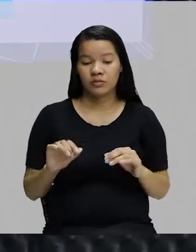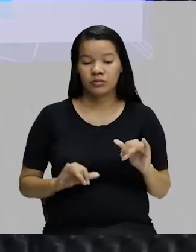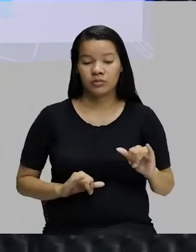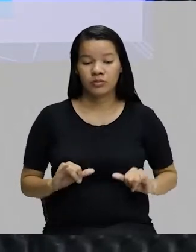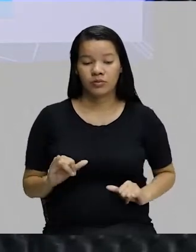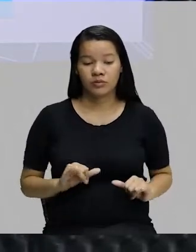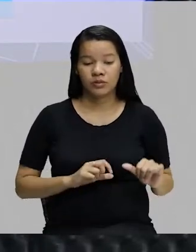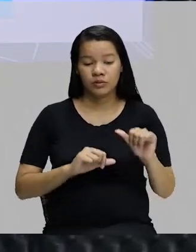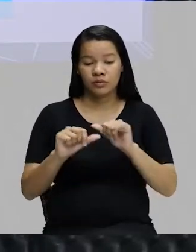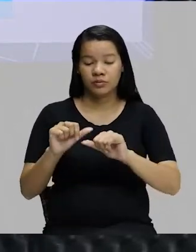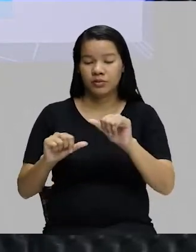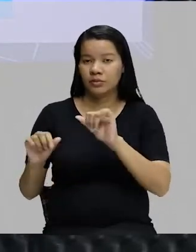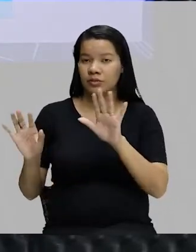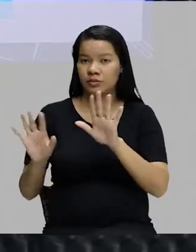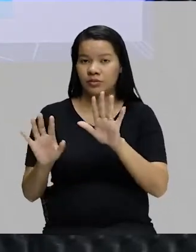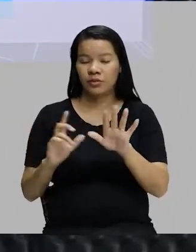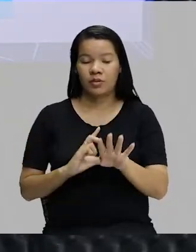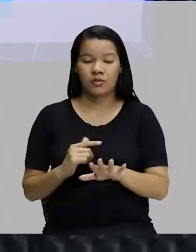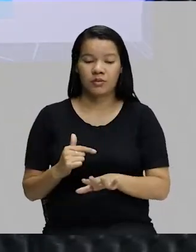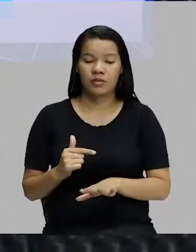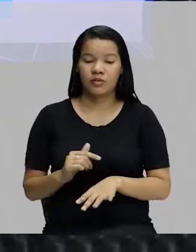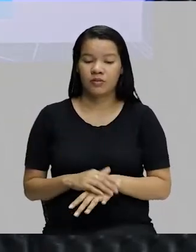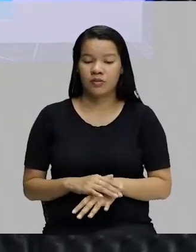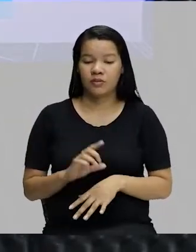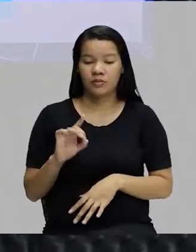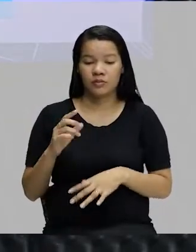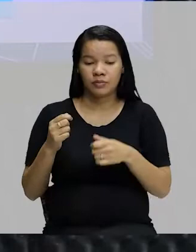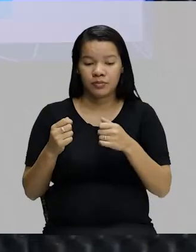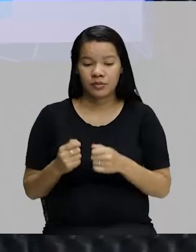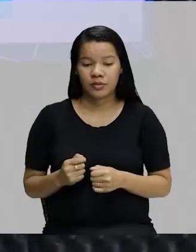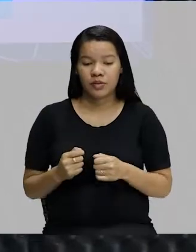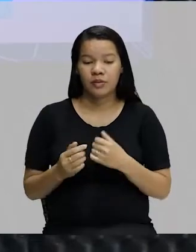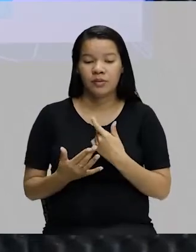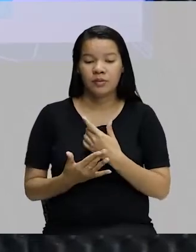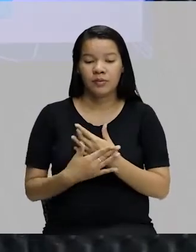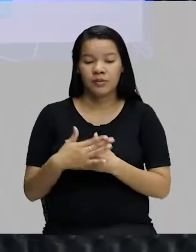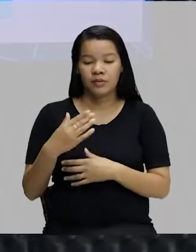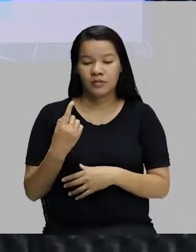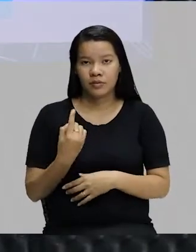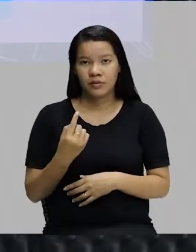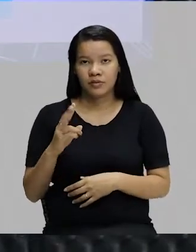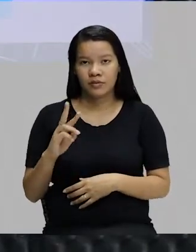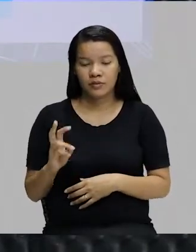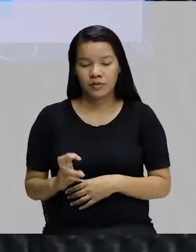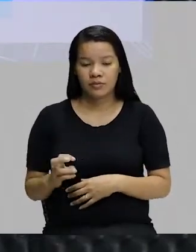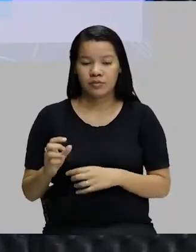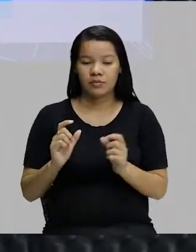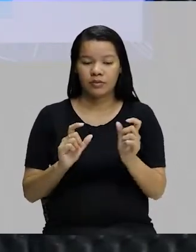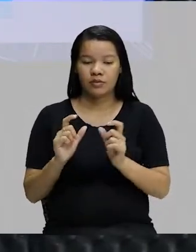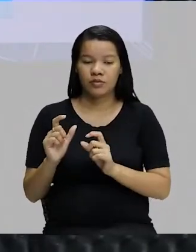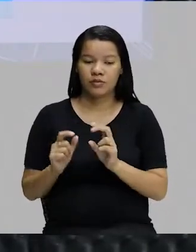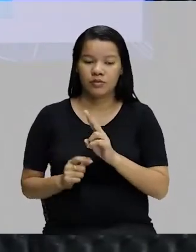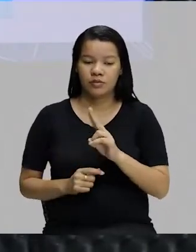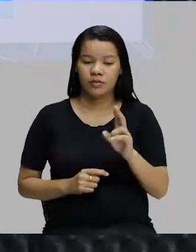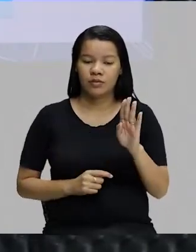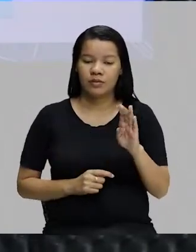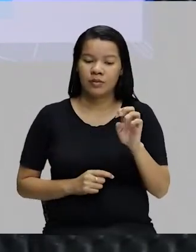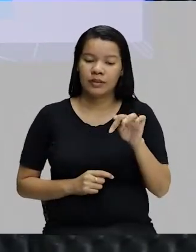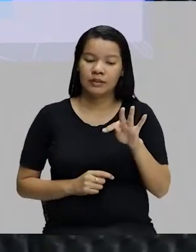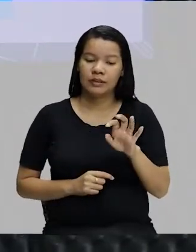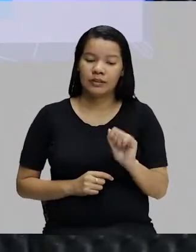sofreu alteração. Então, só pode ser, mais uma vez, uma partícula beta.